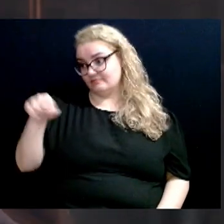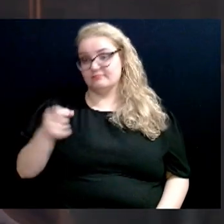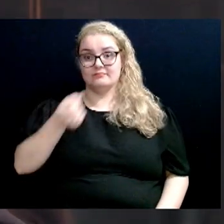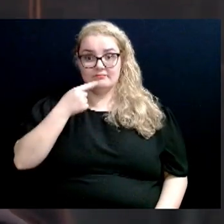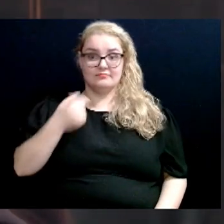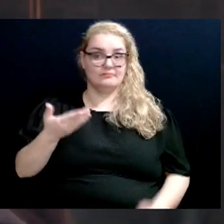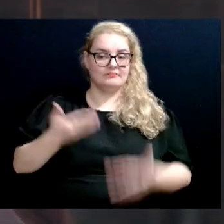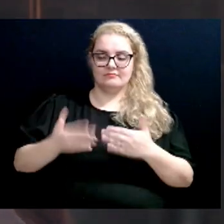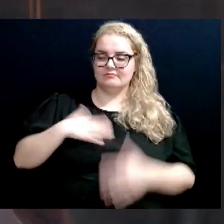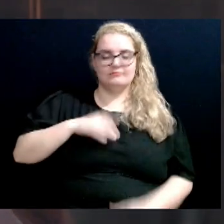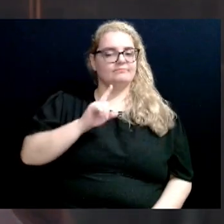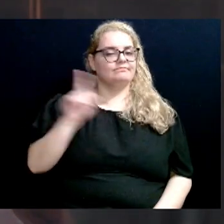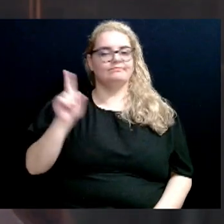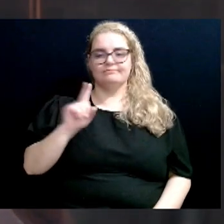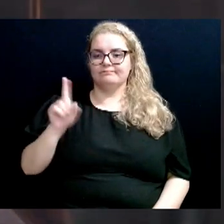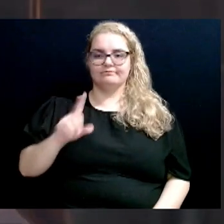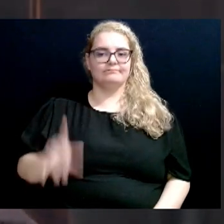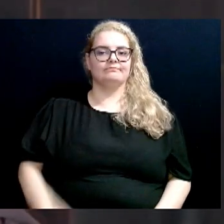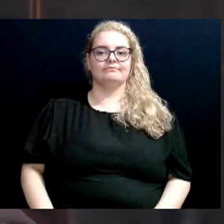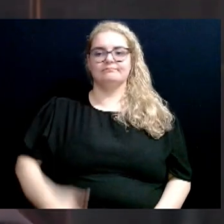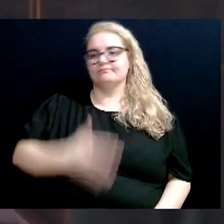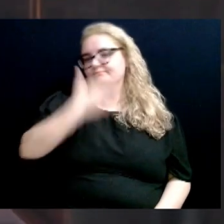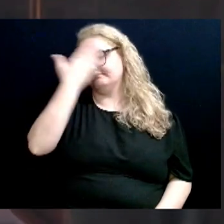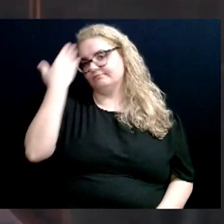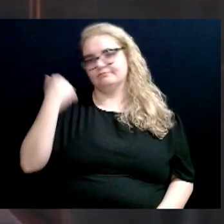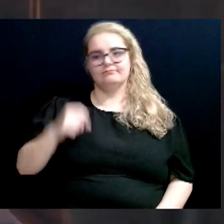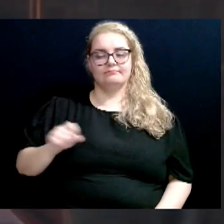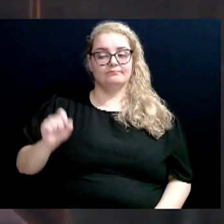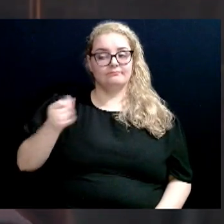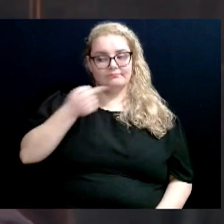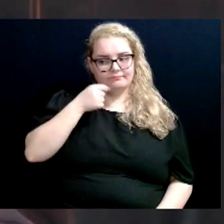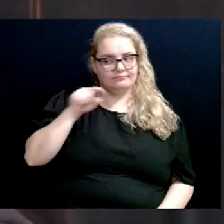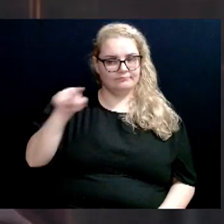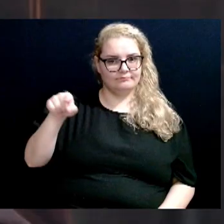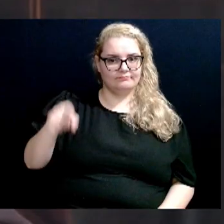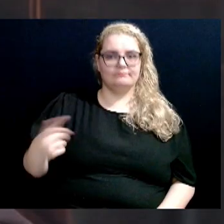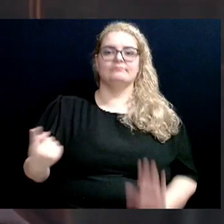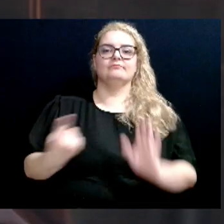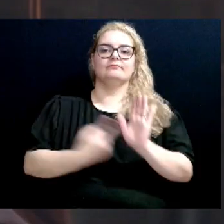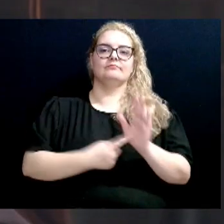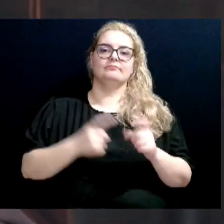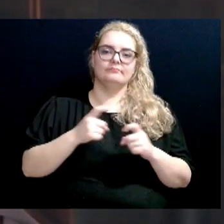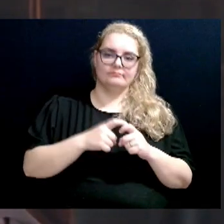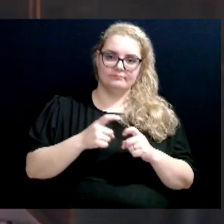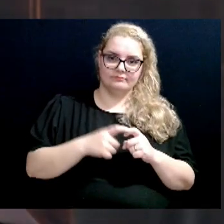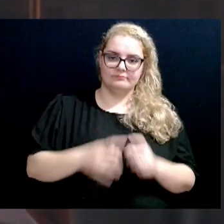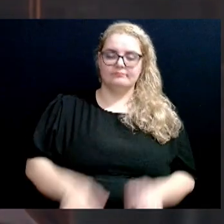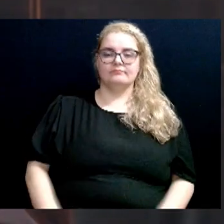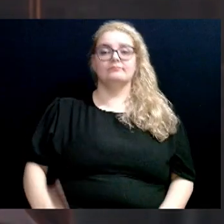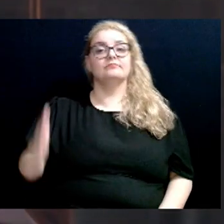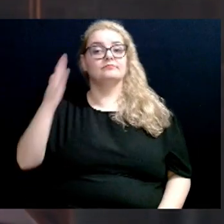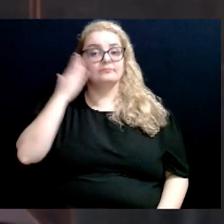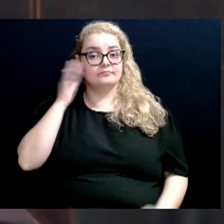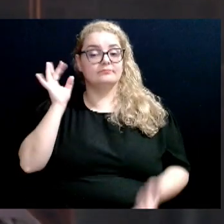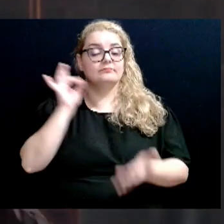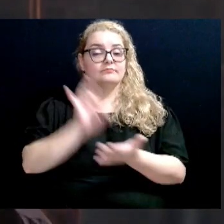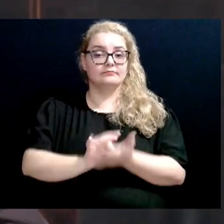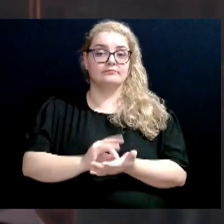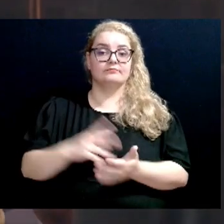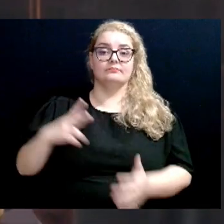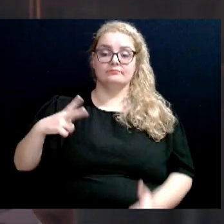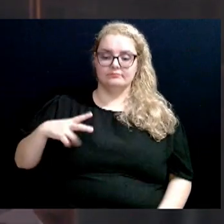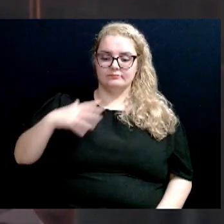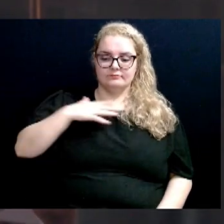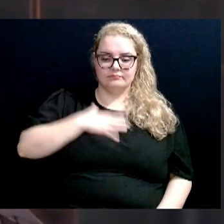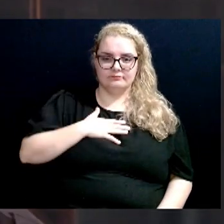Não. Esquece o que fulaninho está tomando, marca uma consulta, entende realmente, individualmente, sobre a